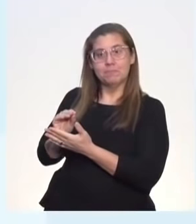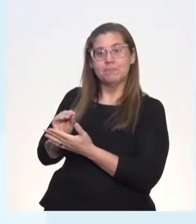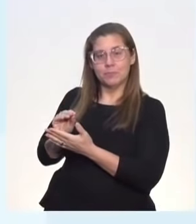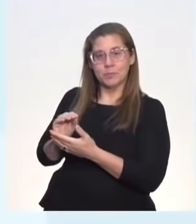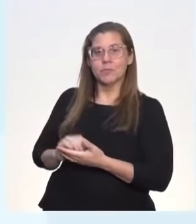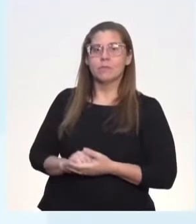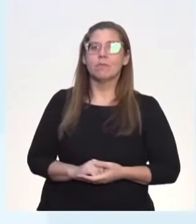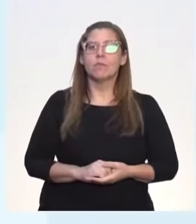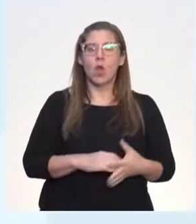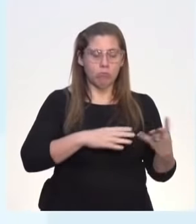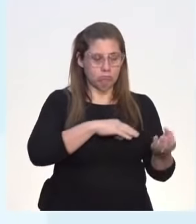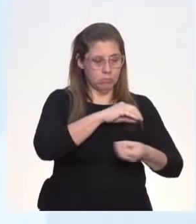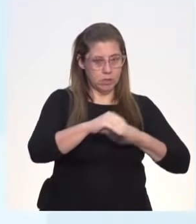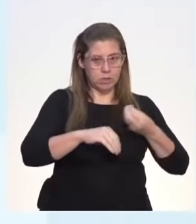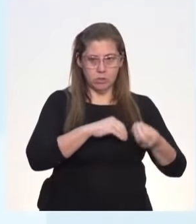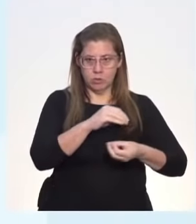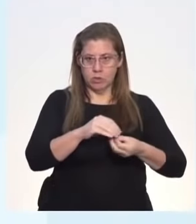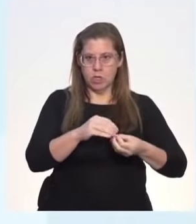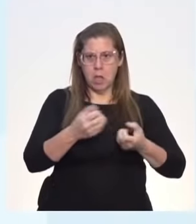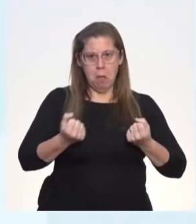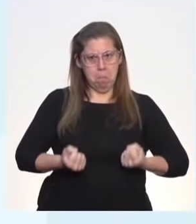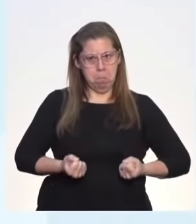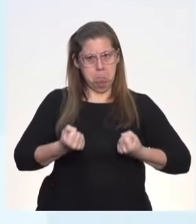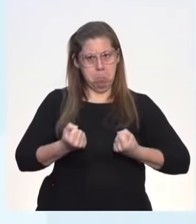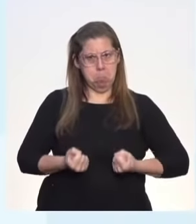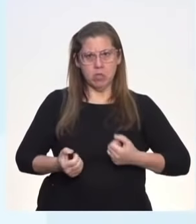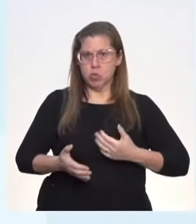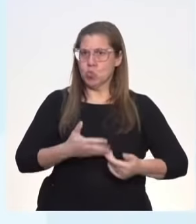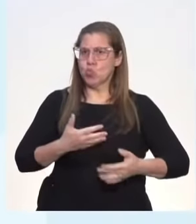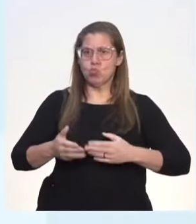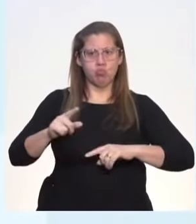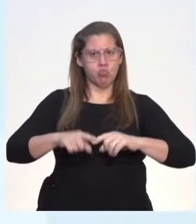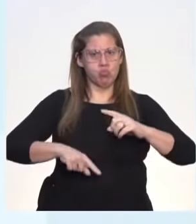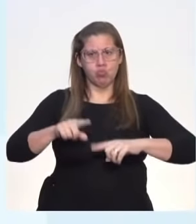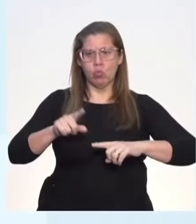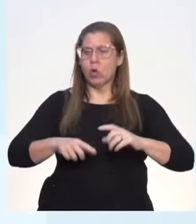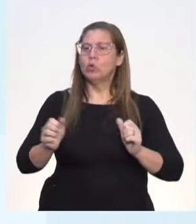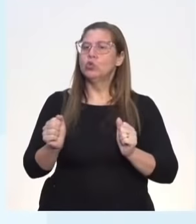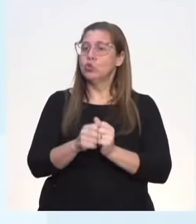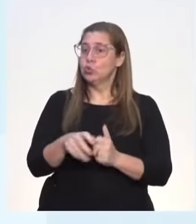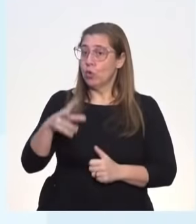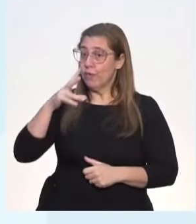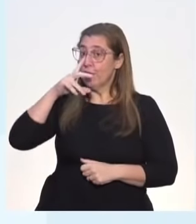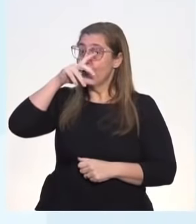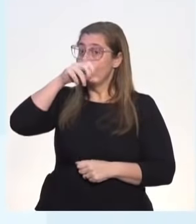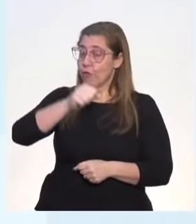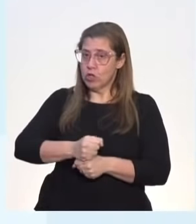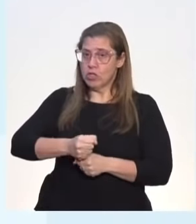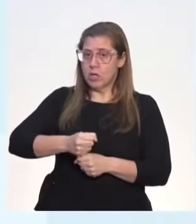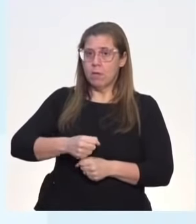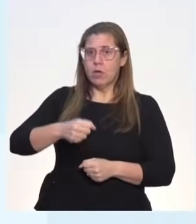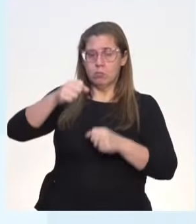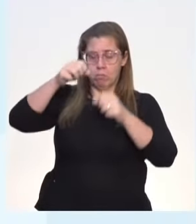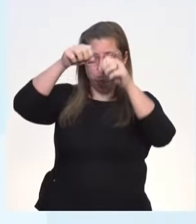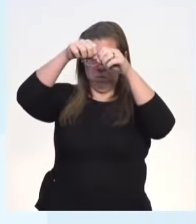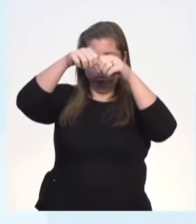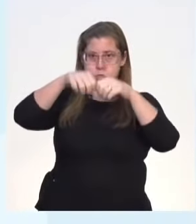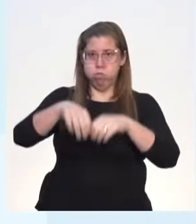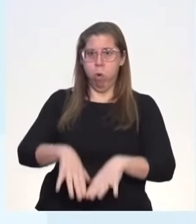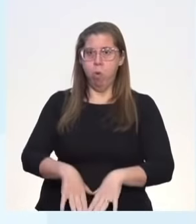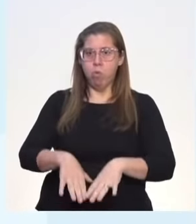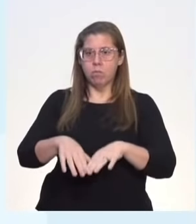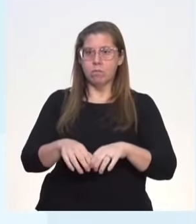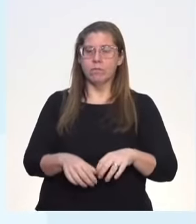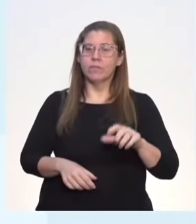gravitacional associa as massas de quais quero objeto com a força da gravidade para cair caiu tem força